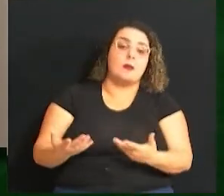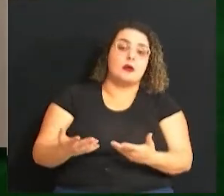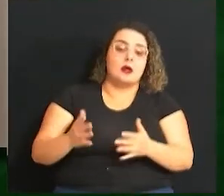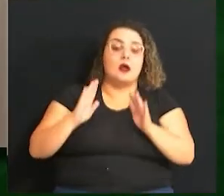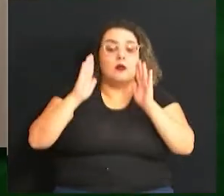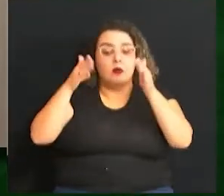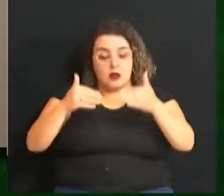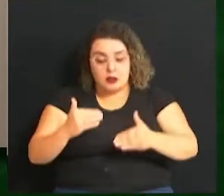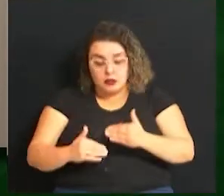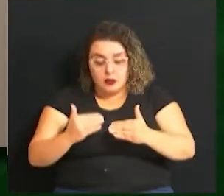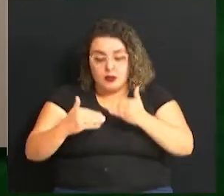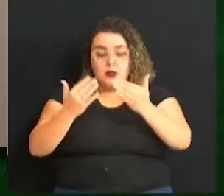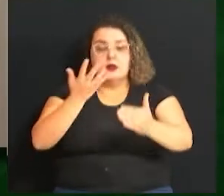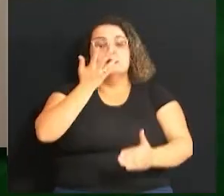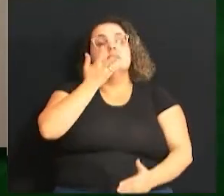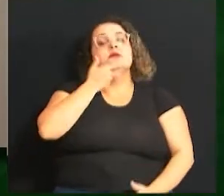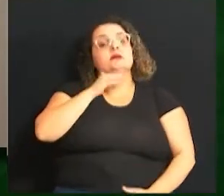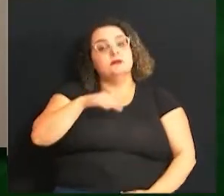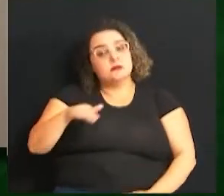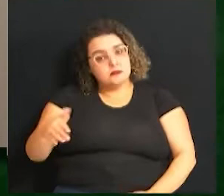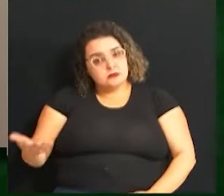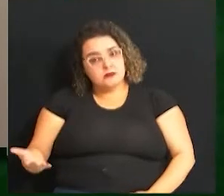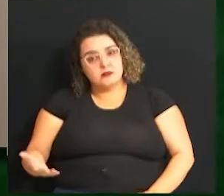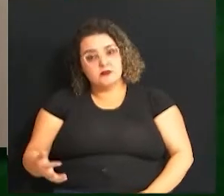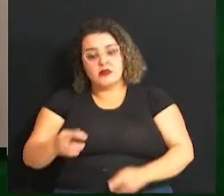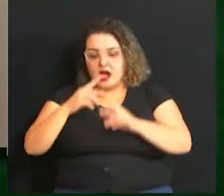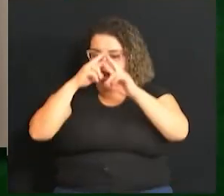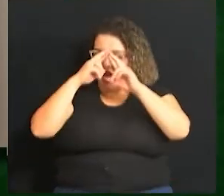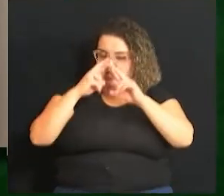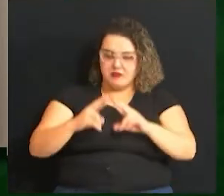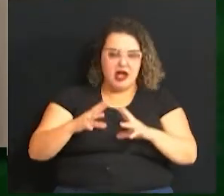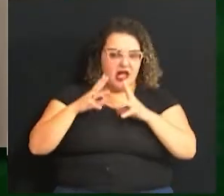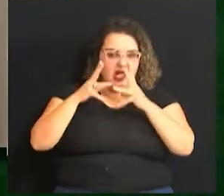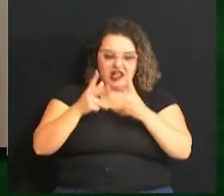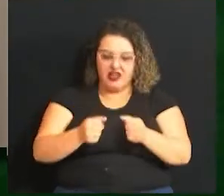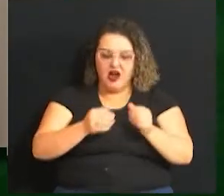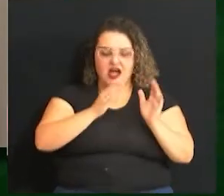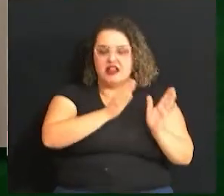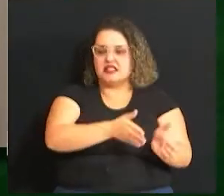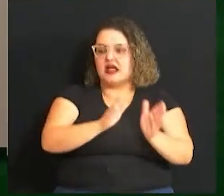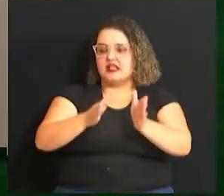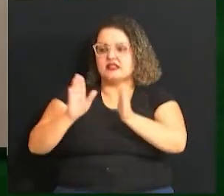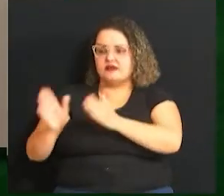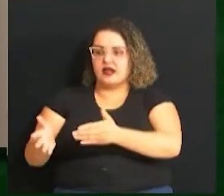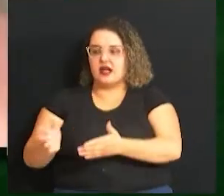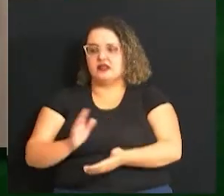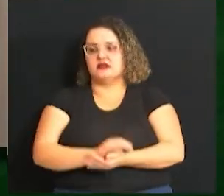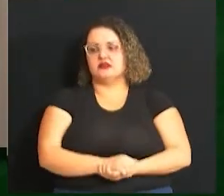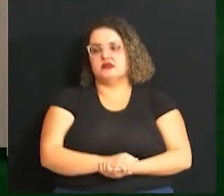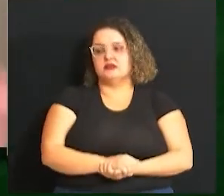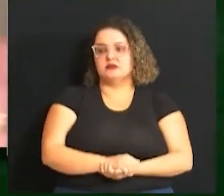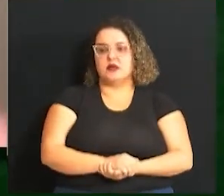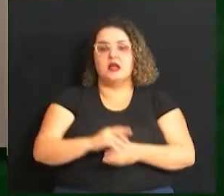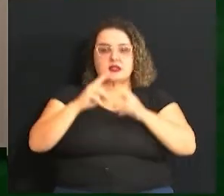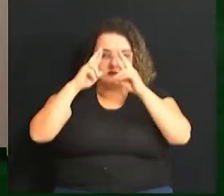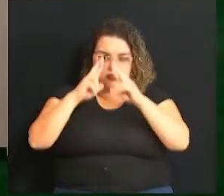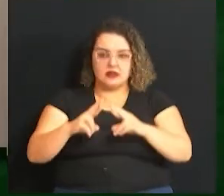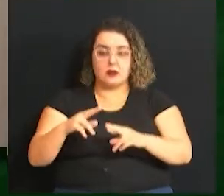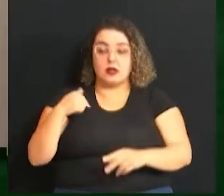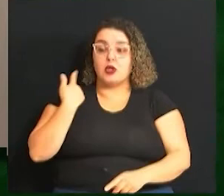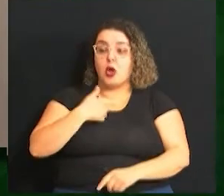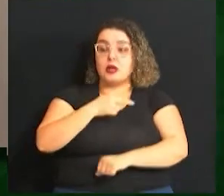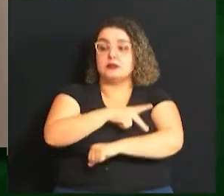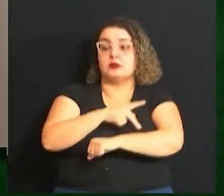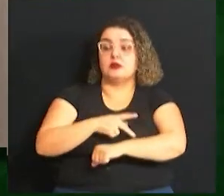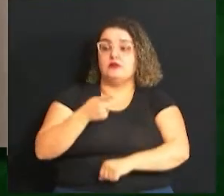é muito focado no desenvolvimento infantil, respeitando cada fase, respeitando o que a gente